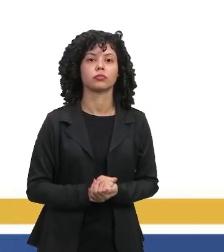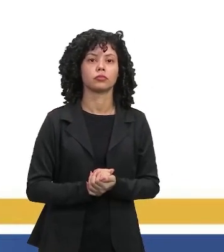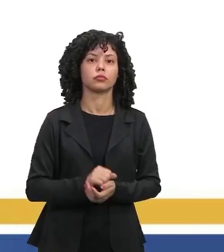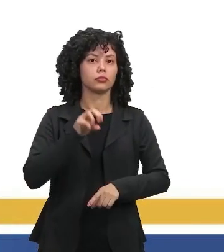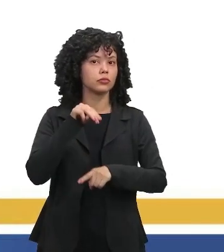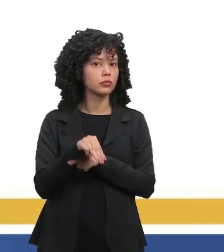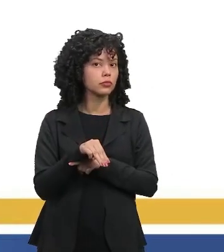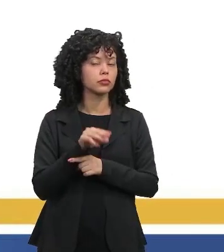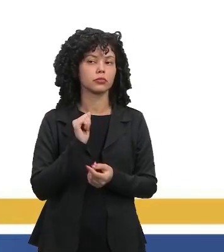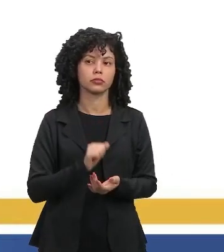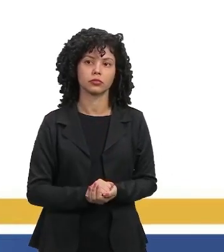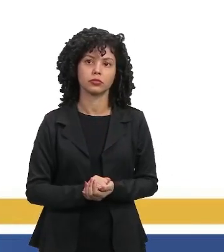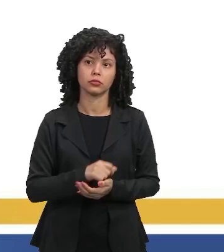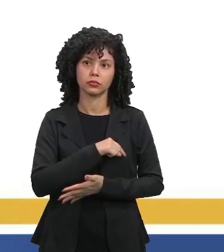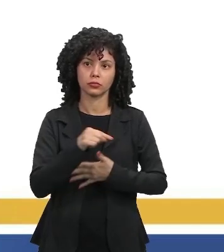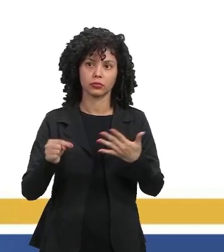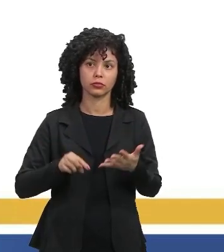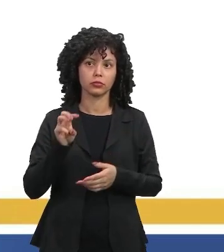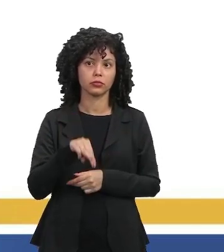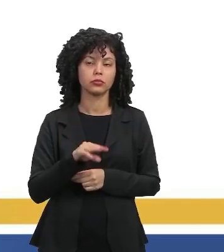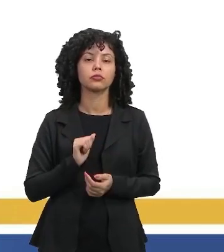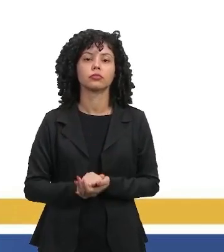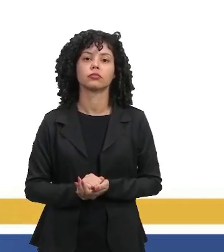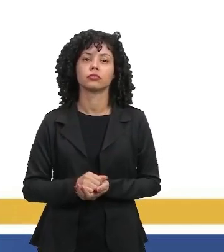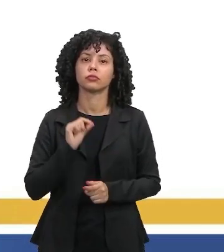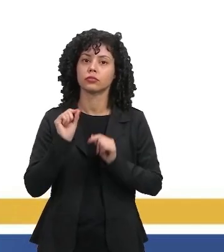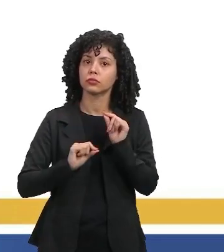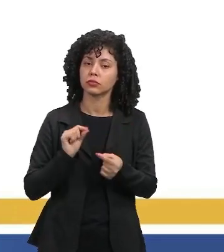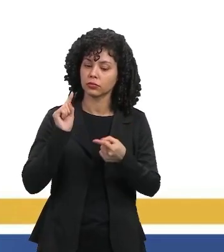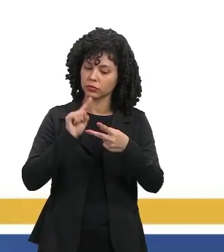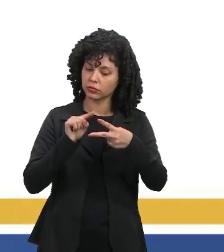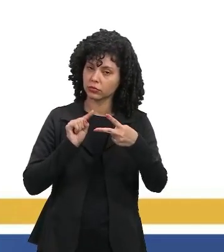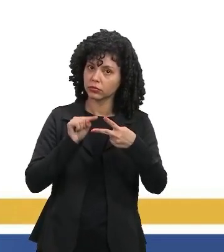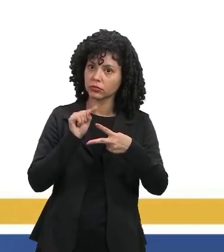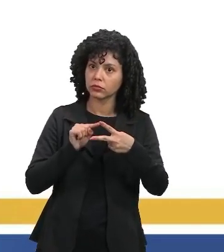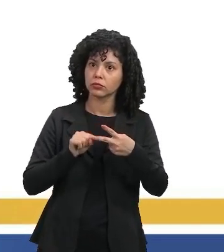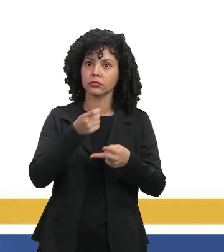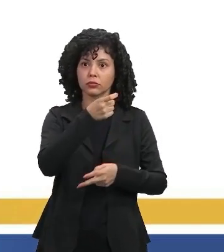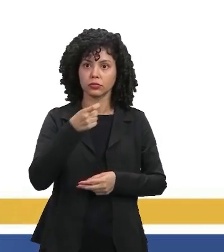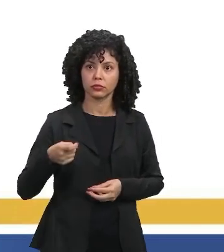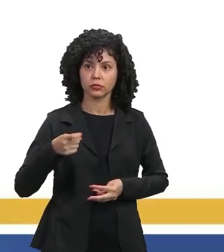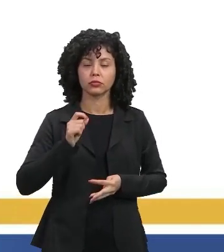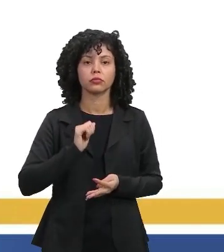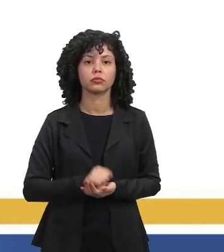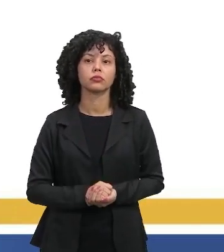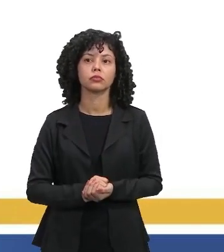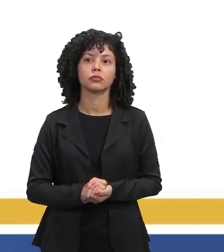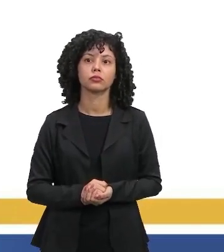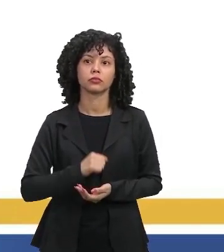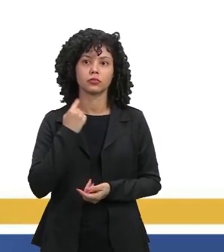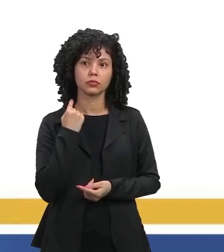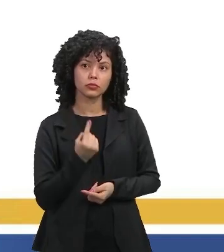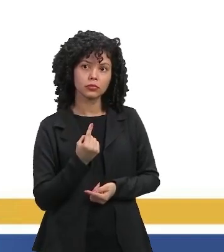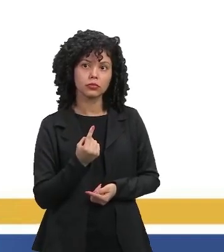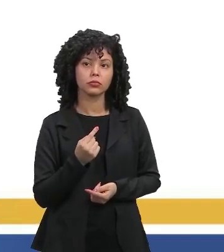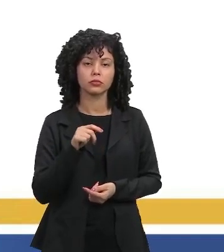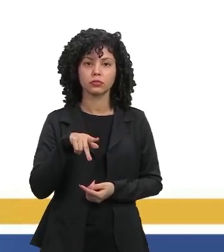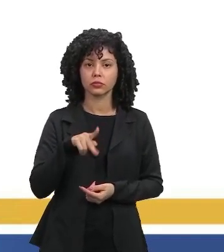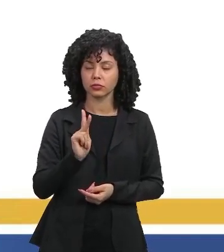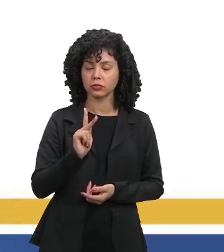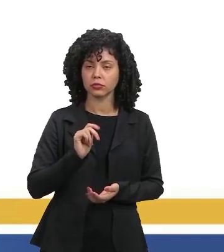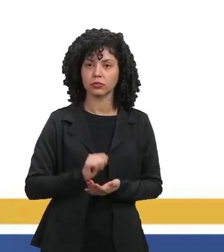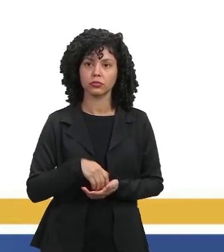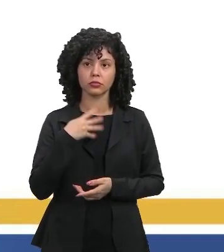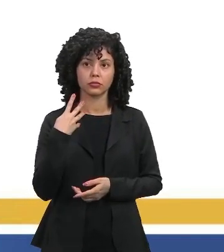M, ou seja, o elemento é M, ele é composto por dois átomos de X, um átomo de K